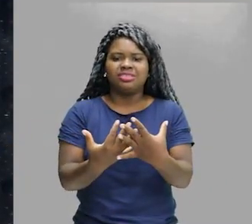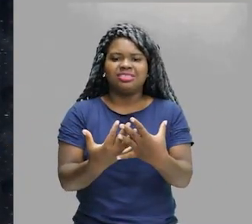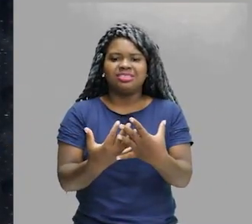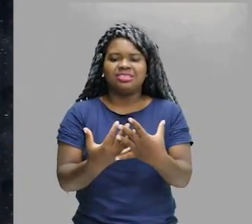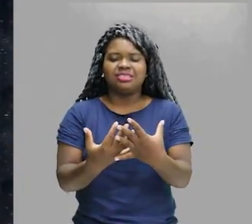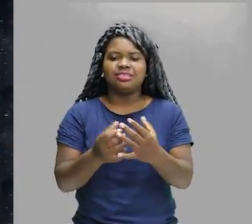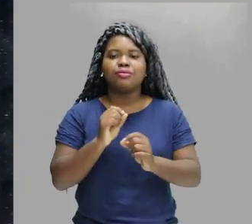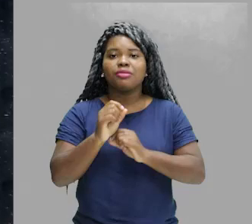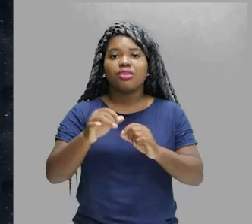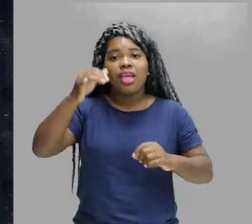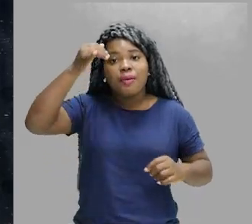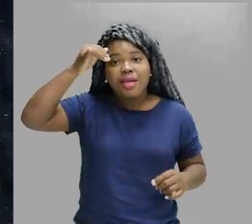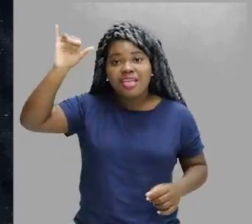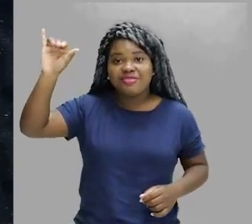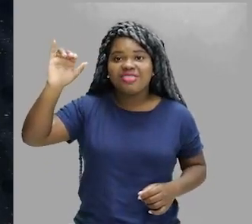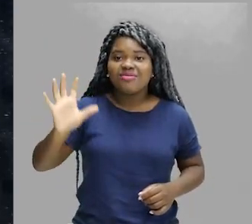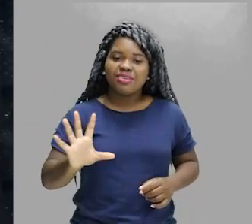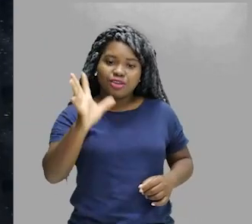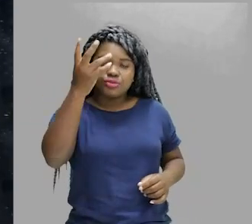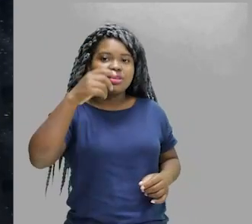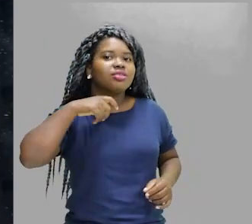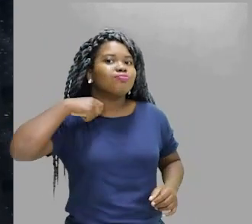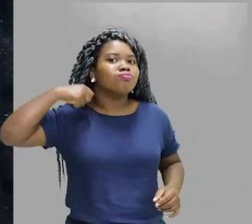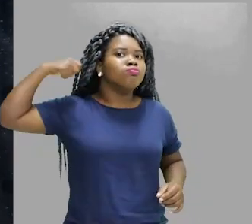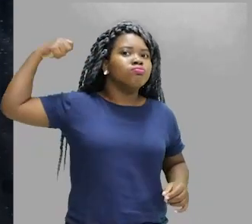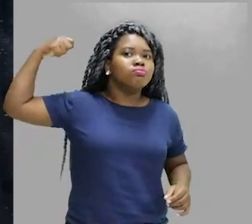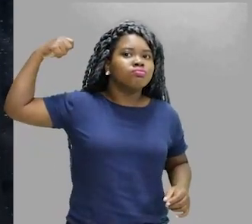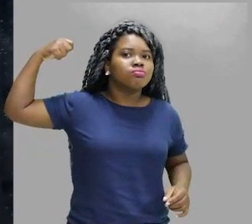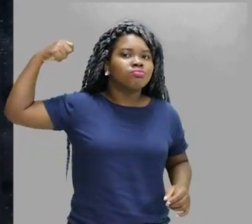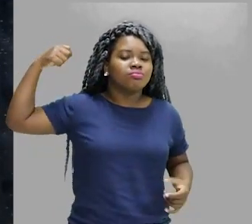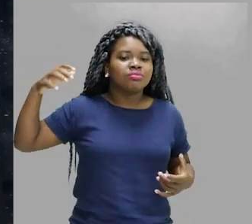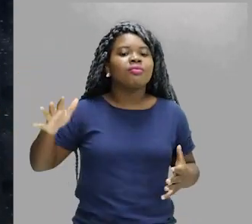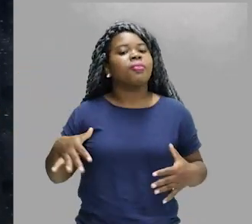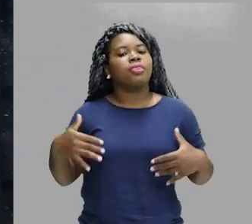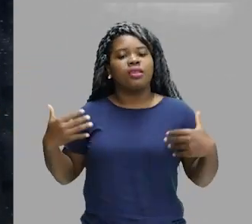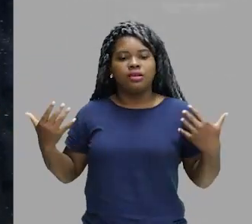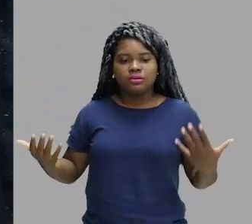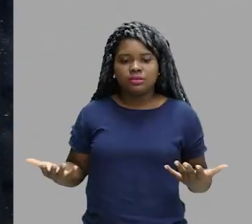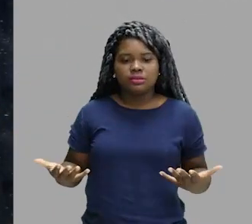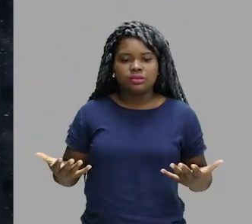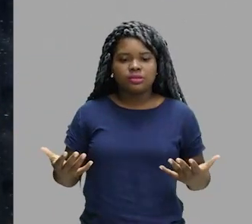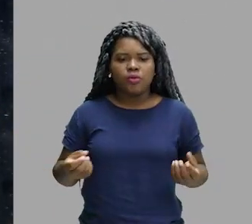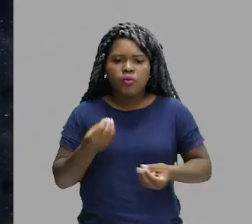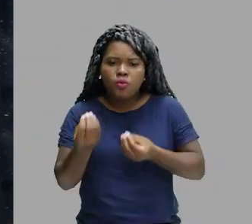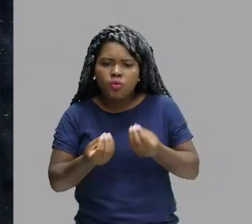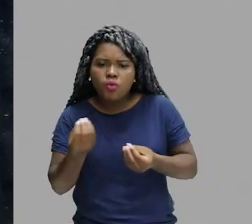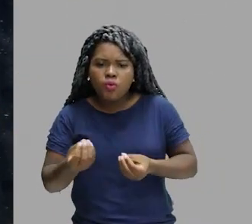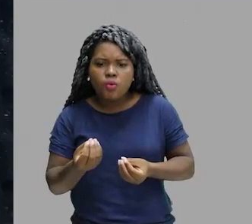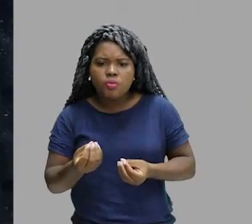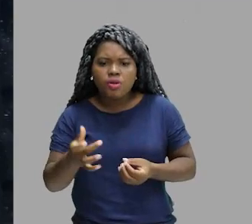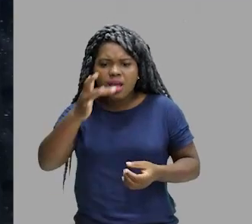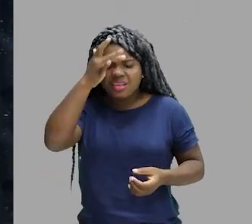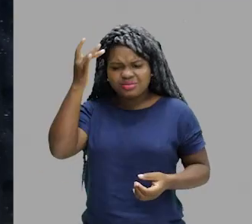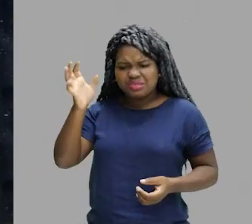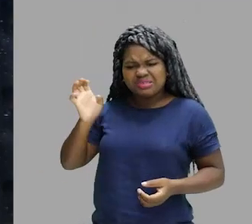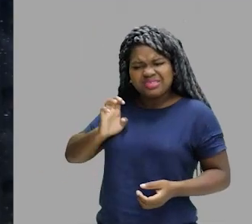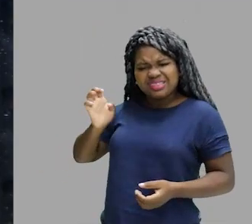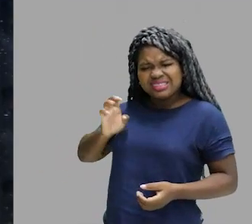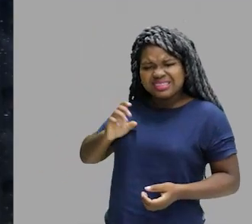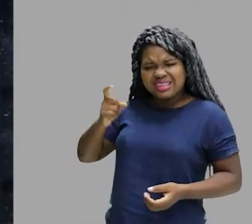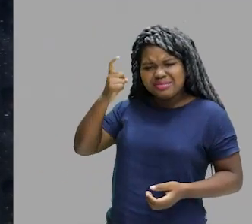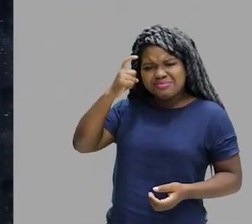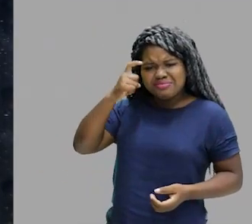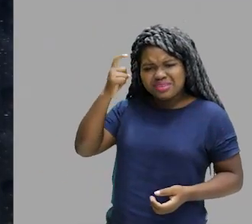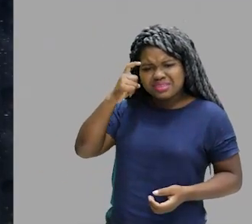fizeram uma escultura onde esta elite pensa na cidade inteira e não pensa somente em si. Você tem valores. Mas isso